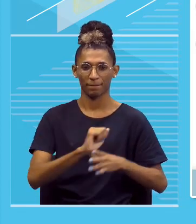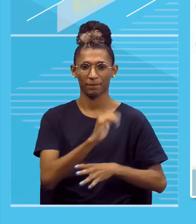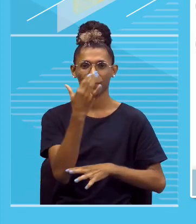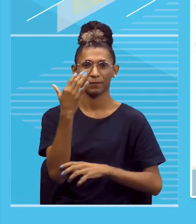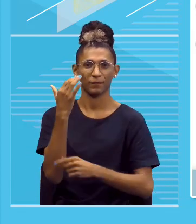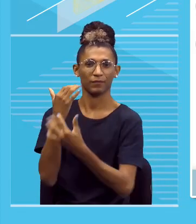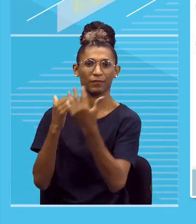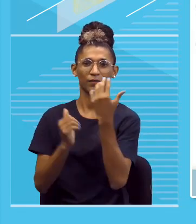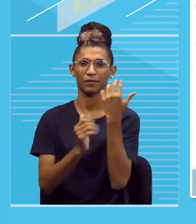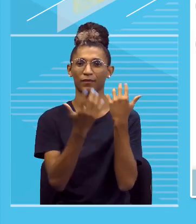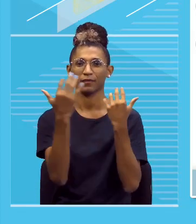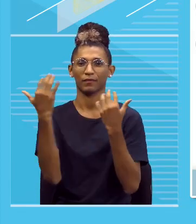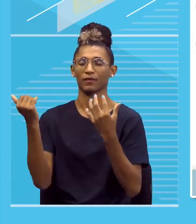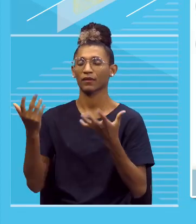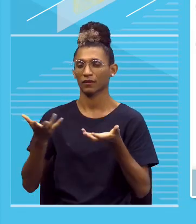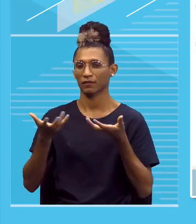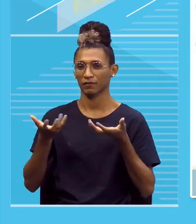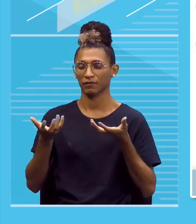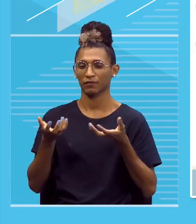muita terra